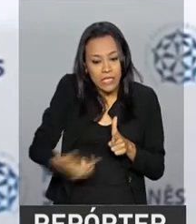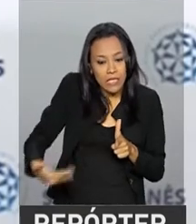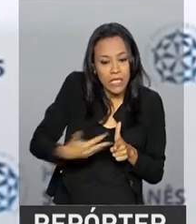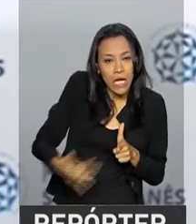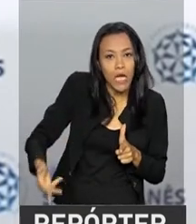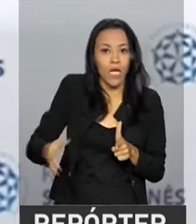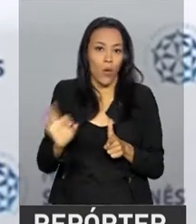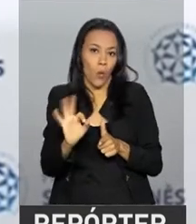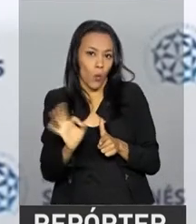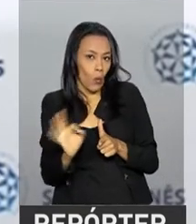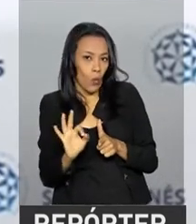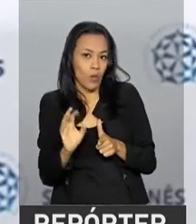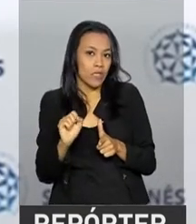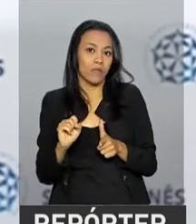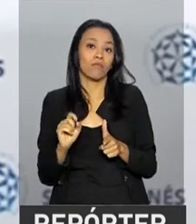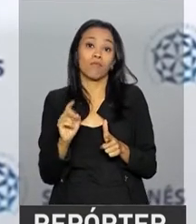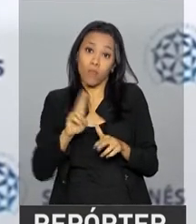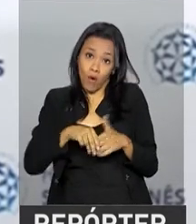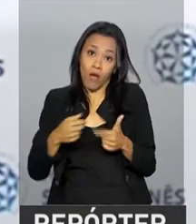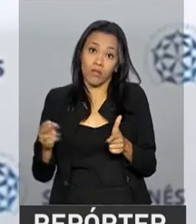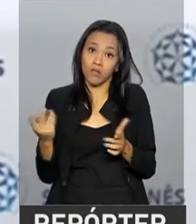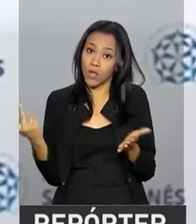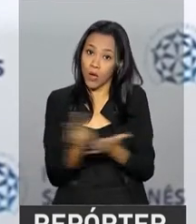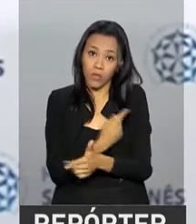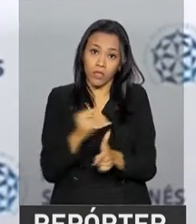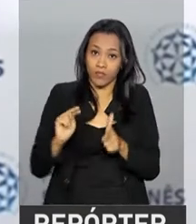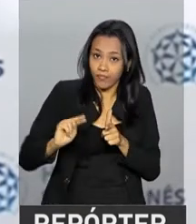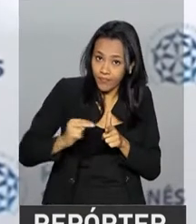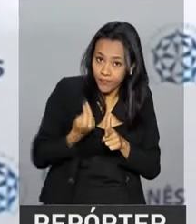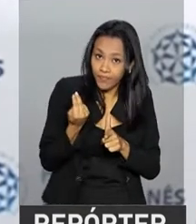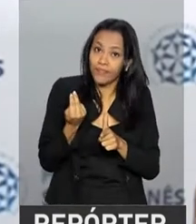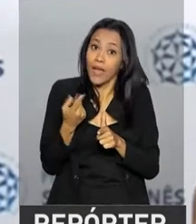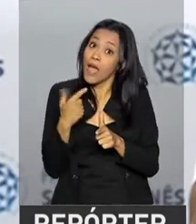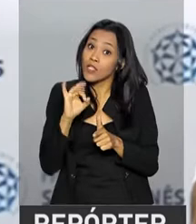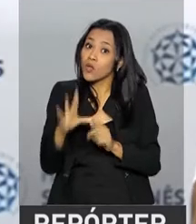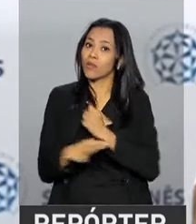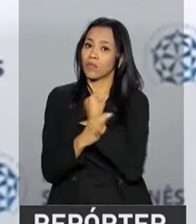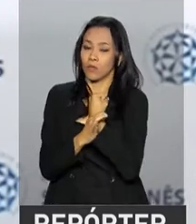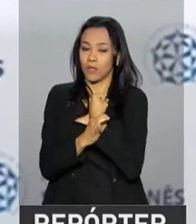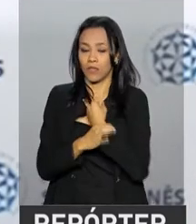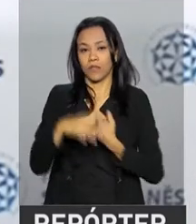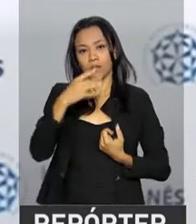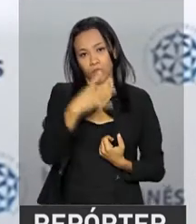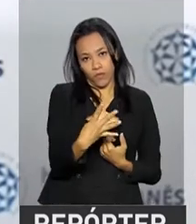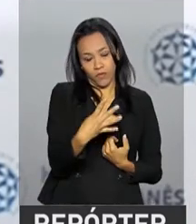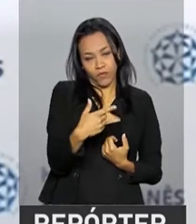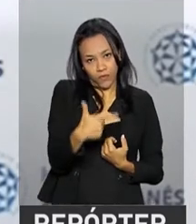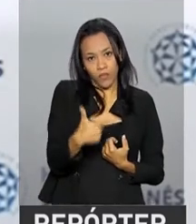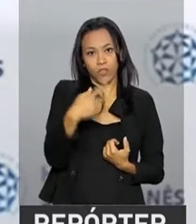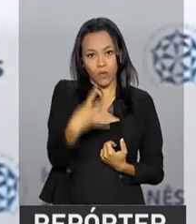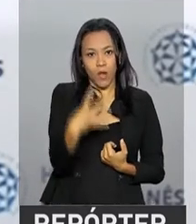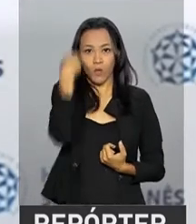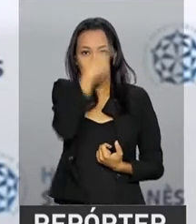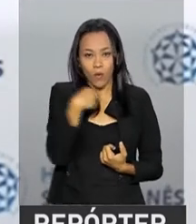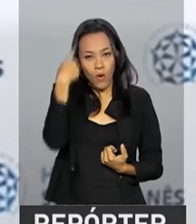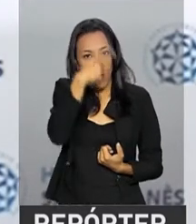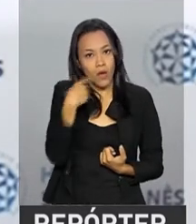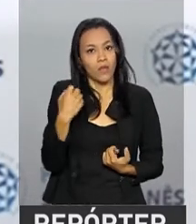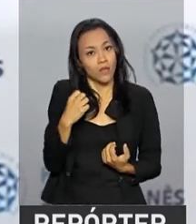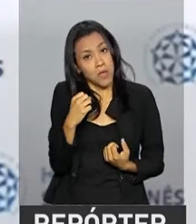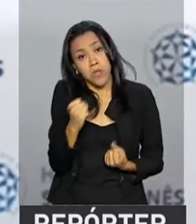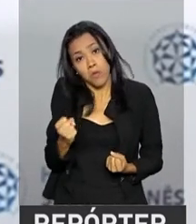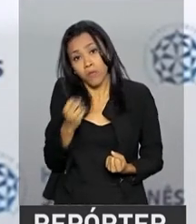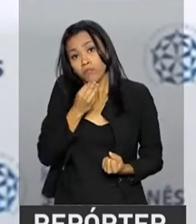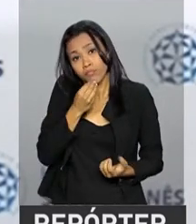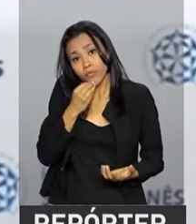procedimento cirúrgico é um pró segurança de 24 horas dentro é poderia até ter ido embora